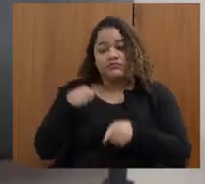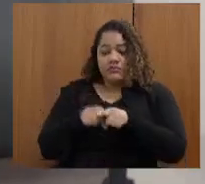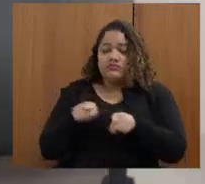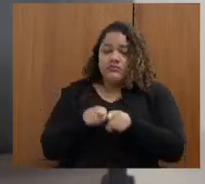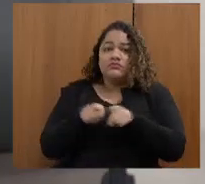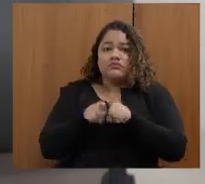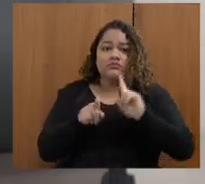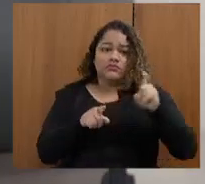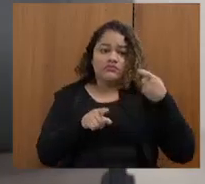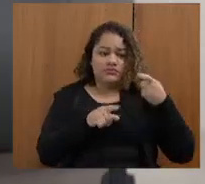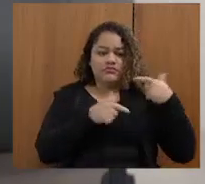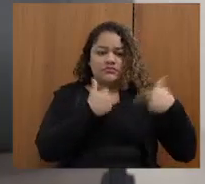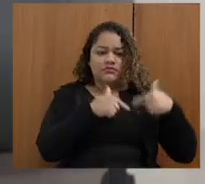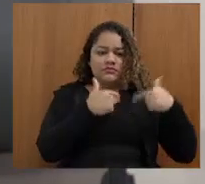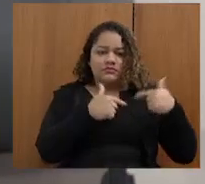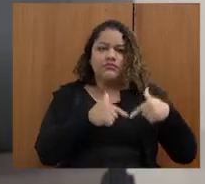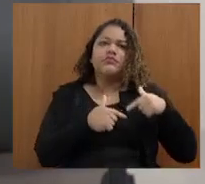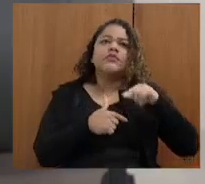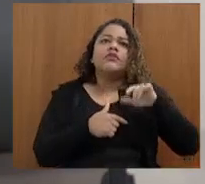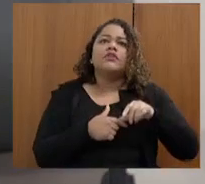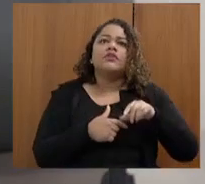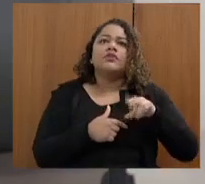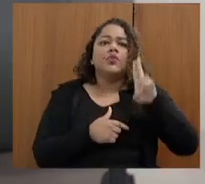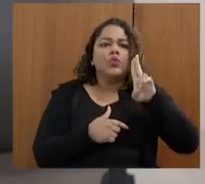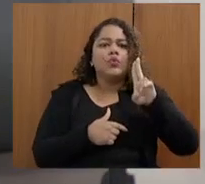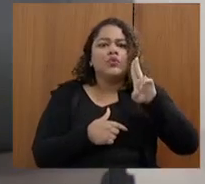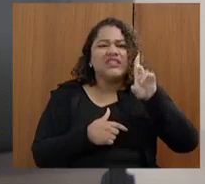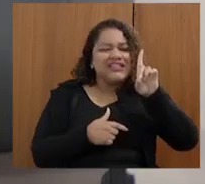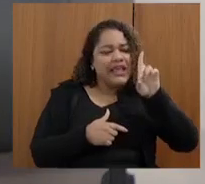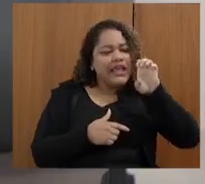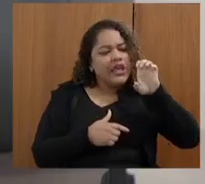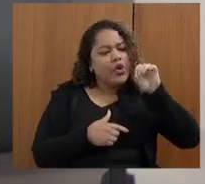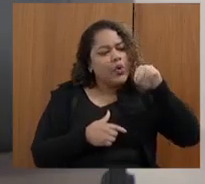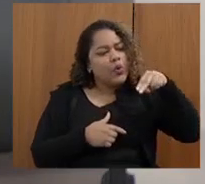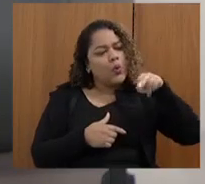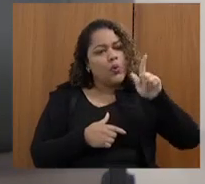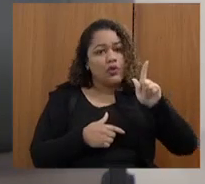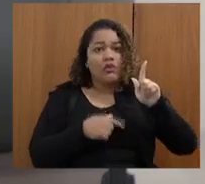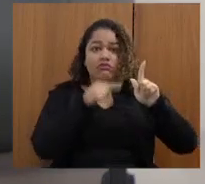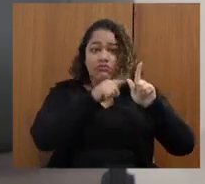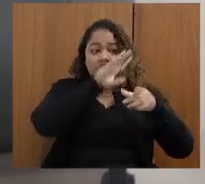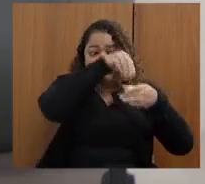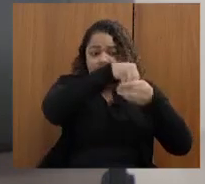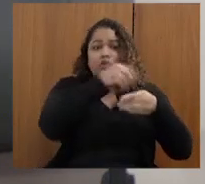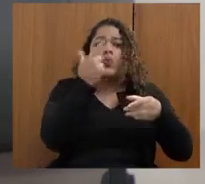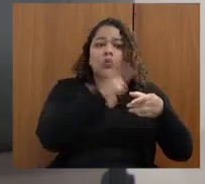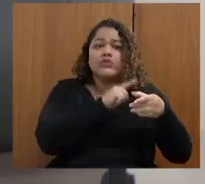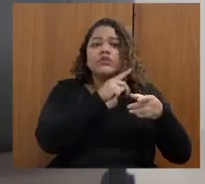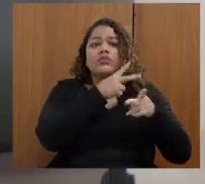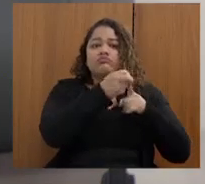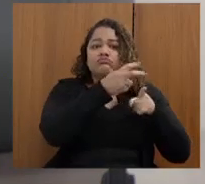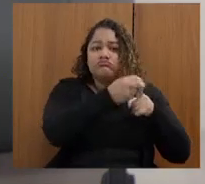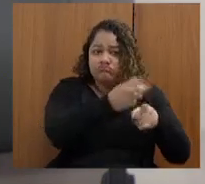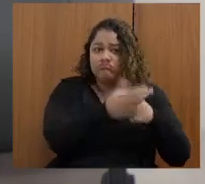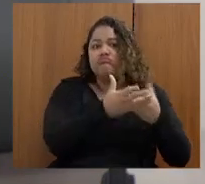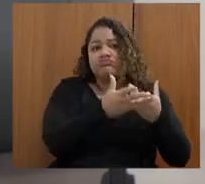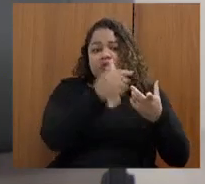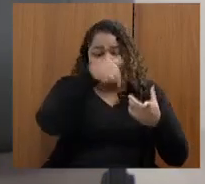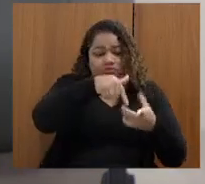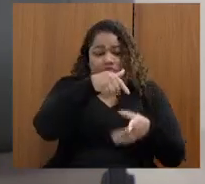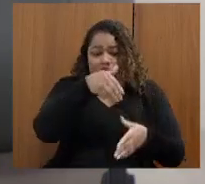da fui ONG né dentro de ONG tivemos grandes conquistas até mesmo nesse governo tivemos